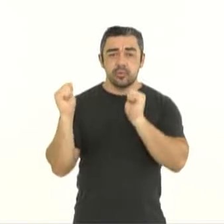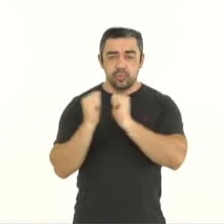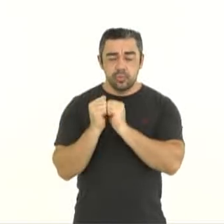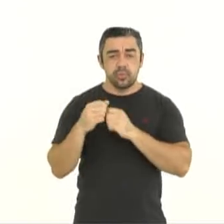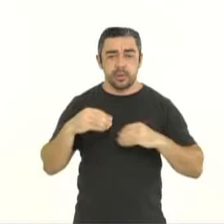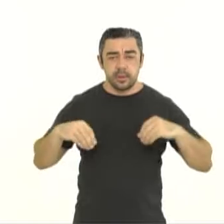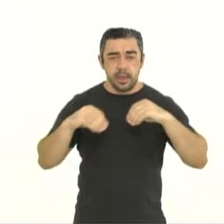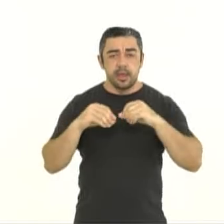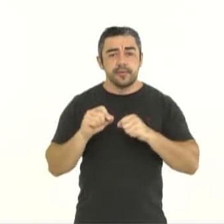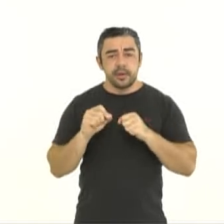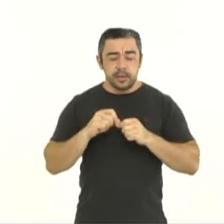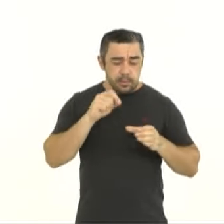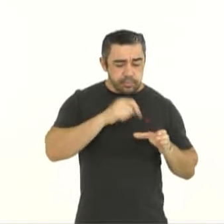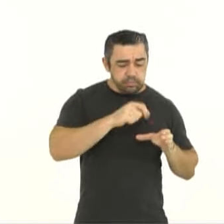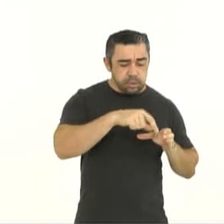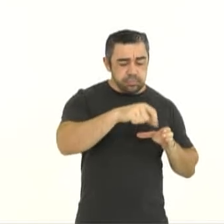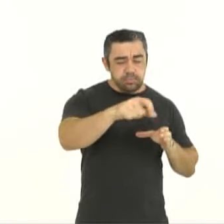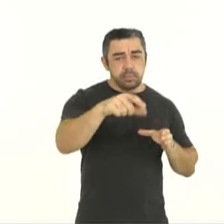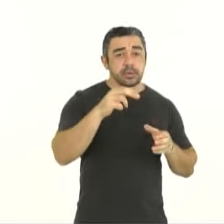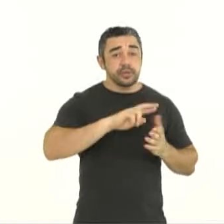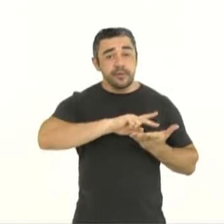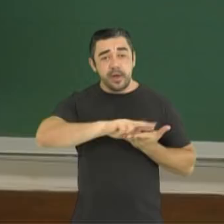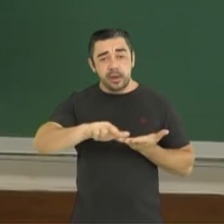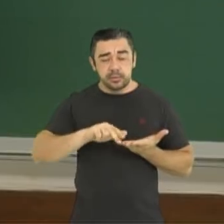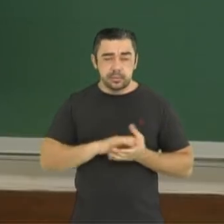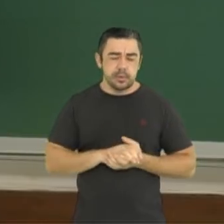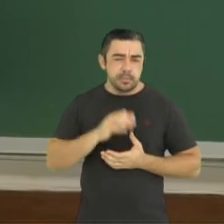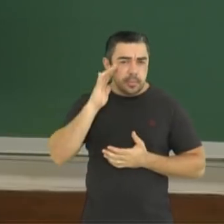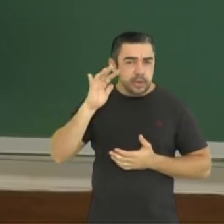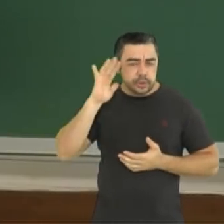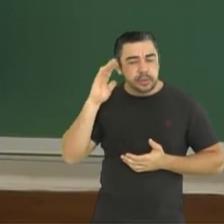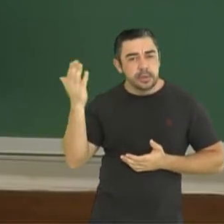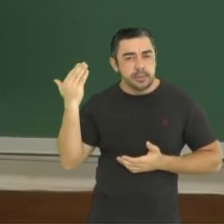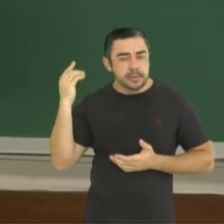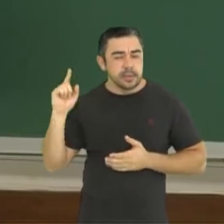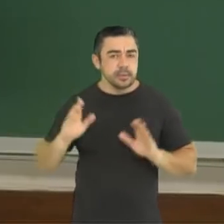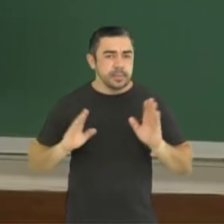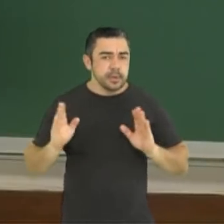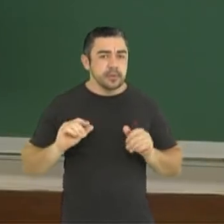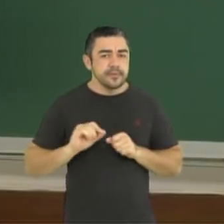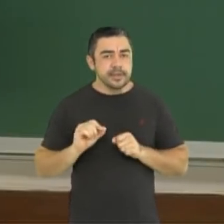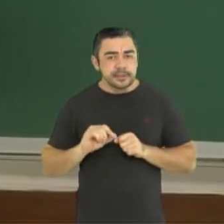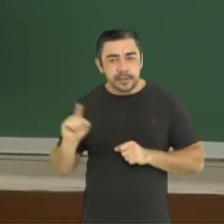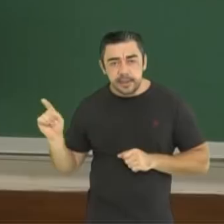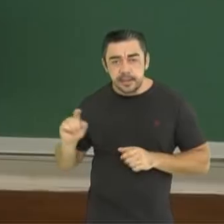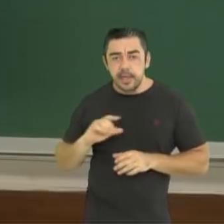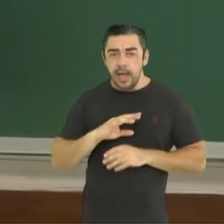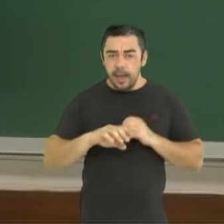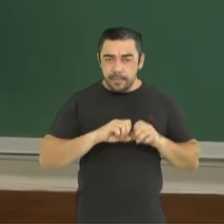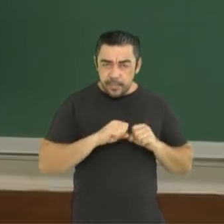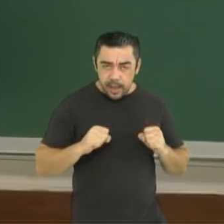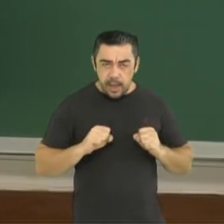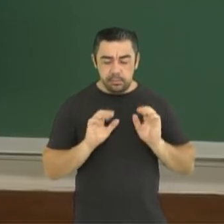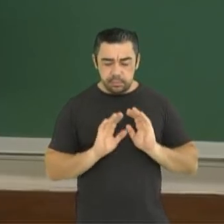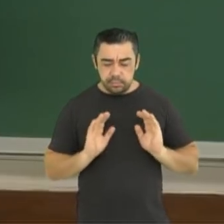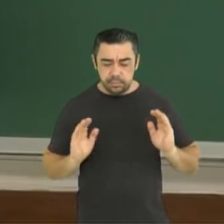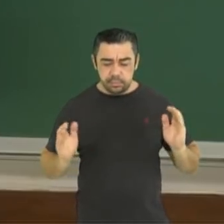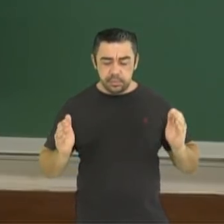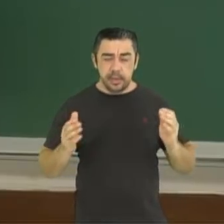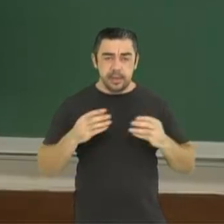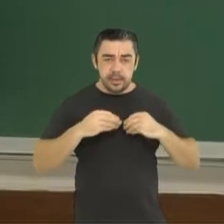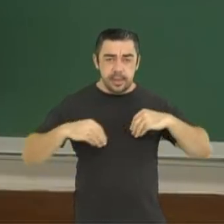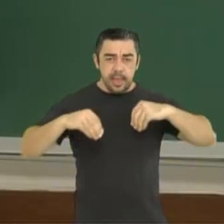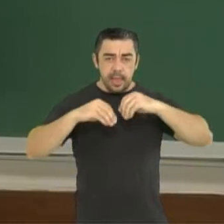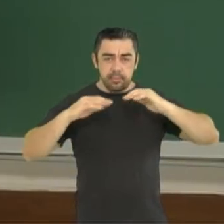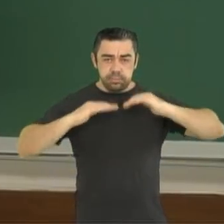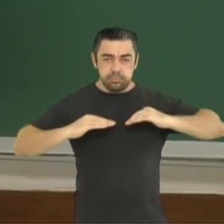plantadas várias culturas. Galera, imagine nessa época o que eles faziam. Eles faziam essas amarrações, colocavam terra e ali